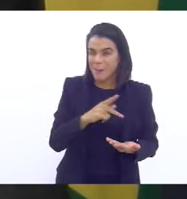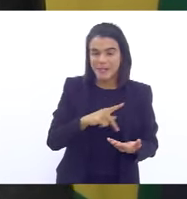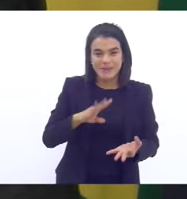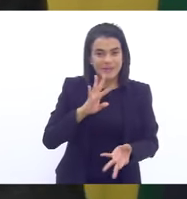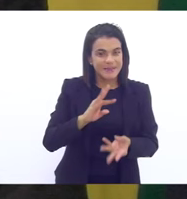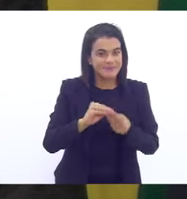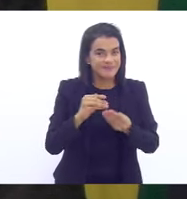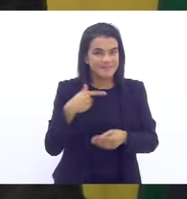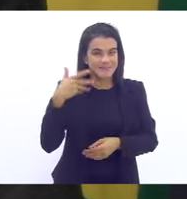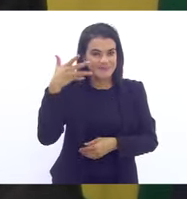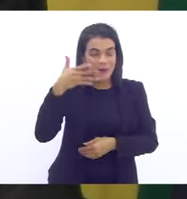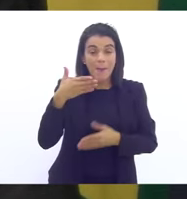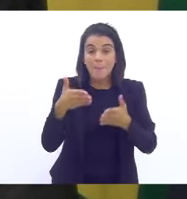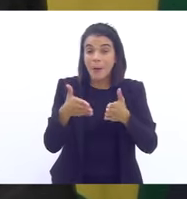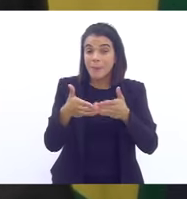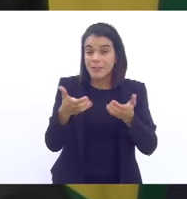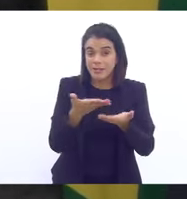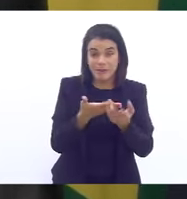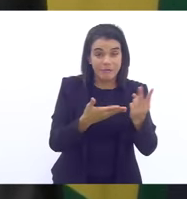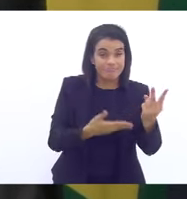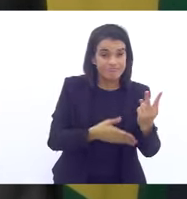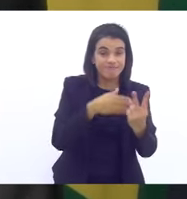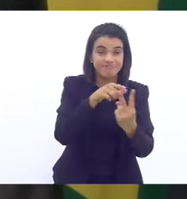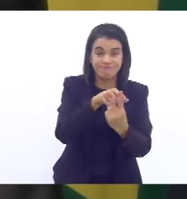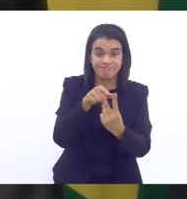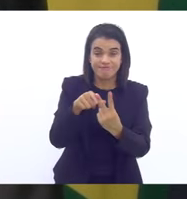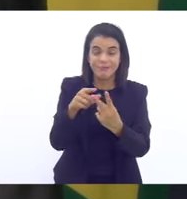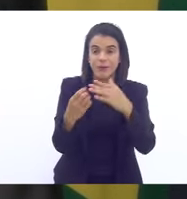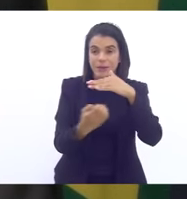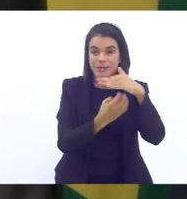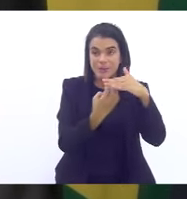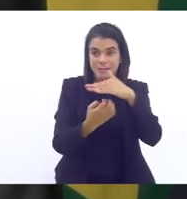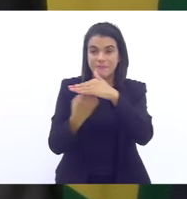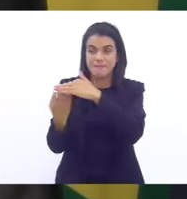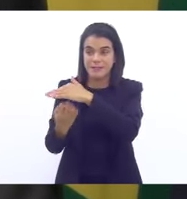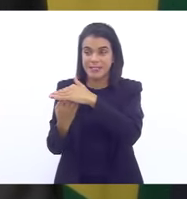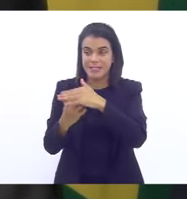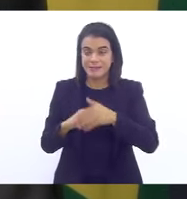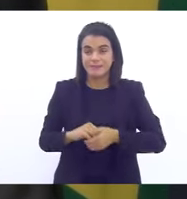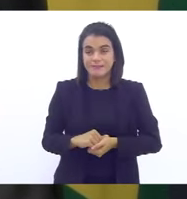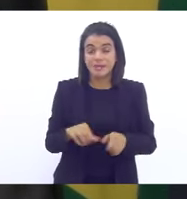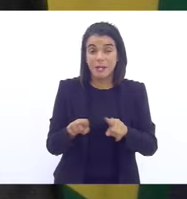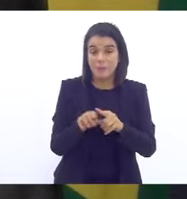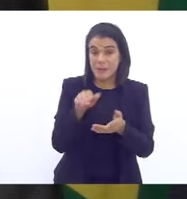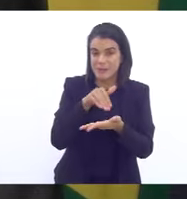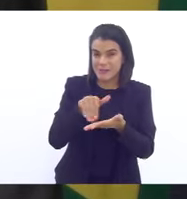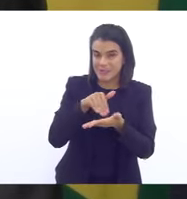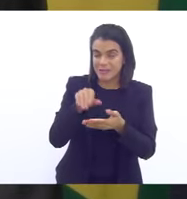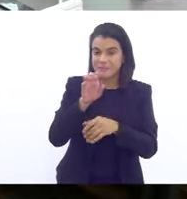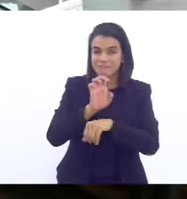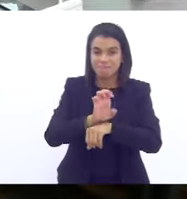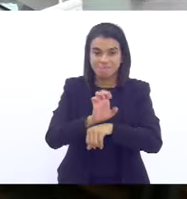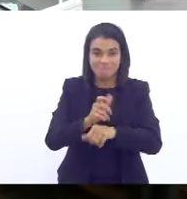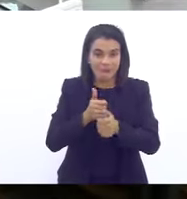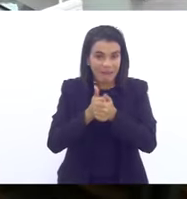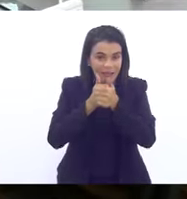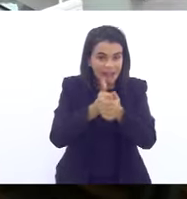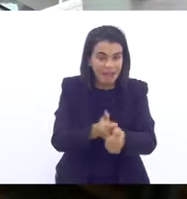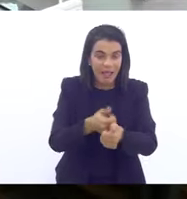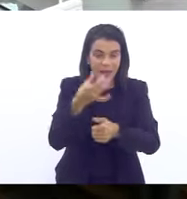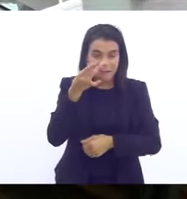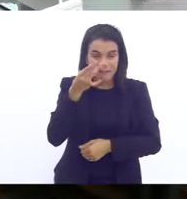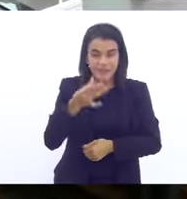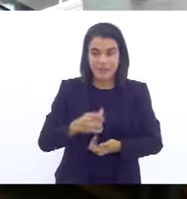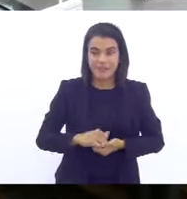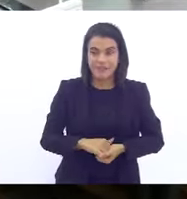esse meu pedido às concessionárias e também ao secretário do Estado que está acompanhando de perto essas situações.